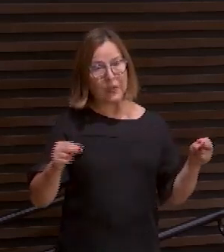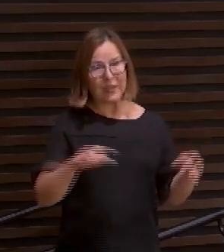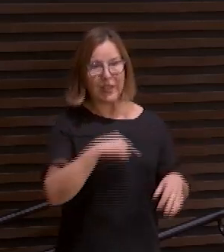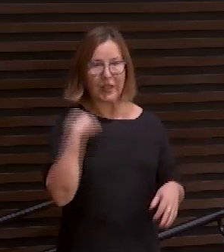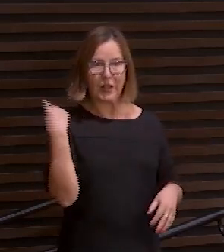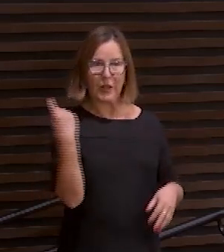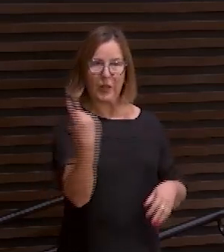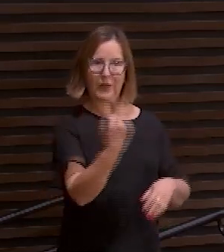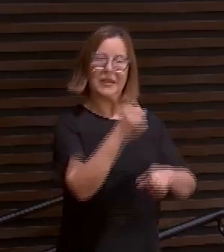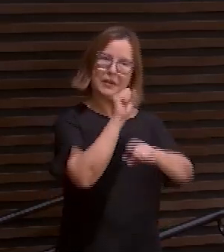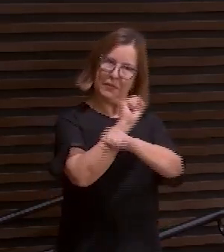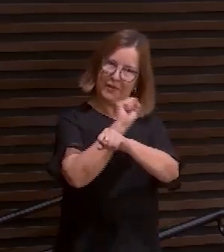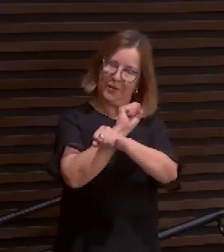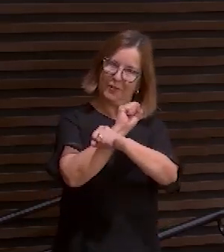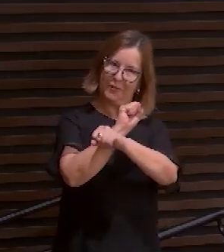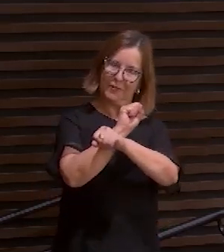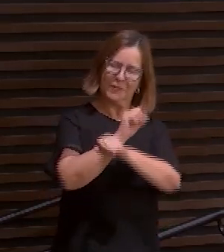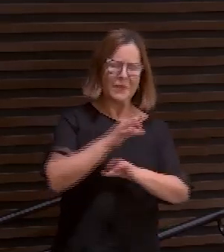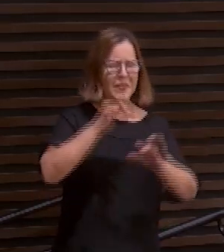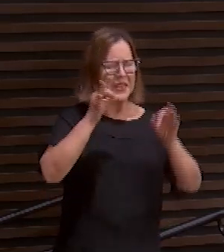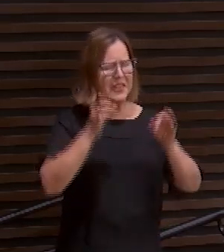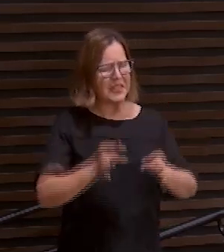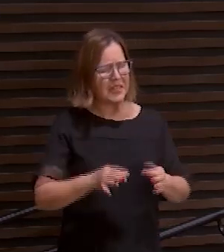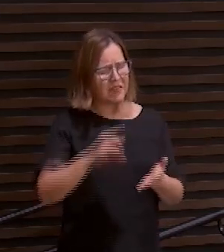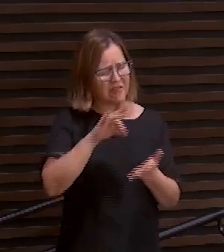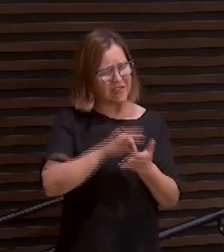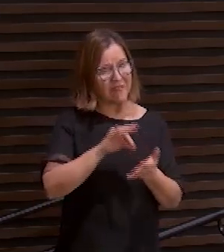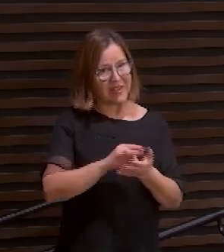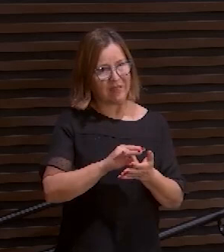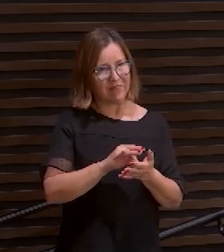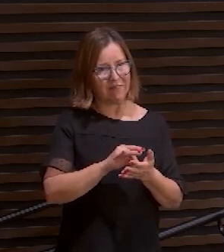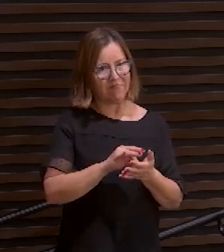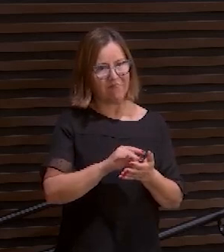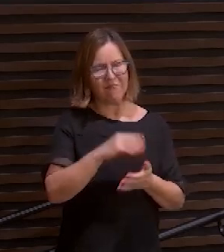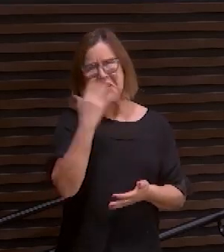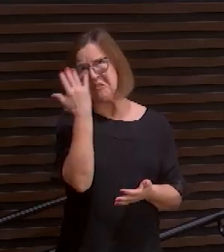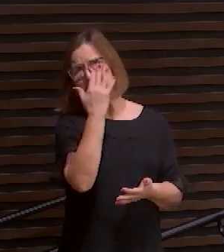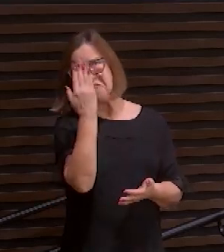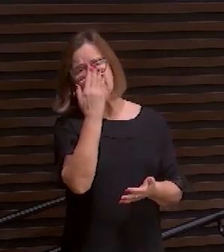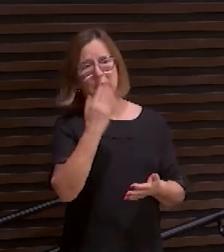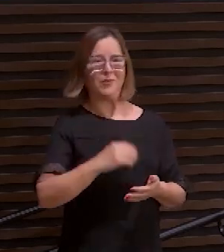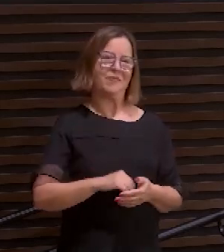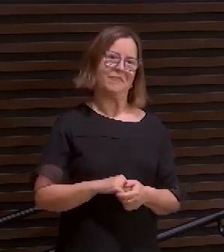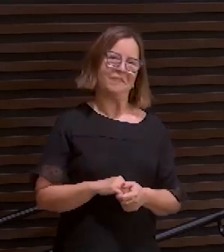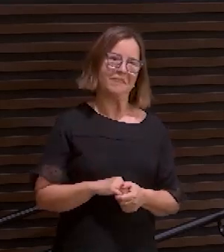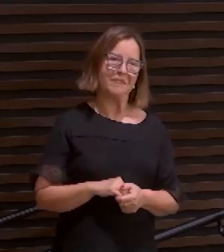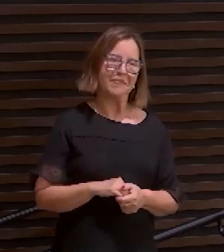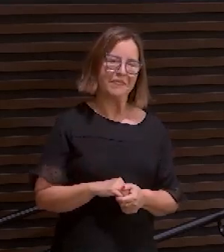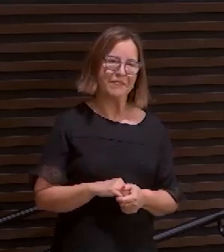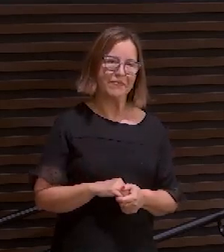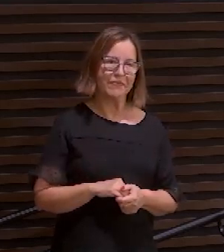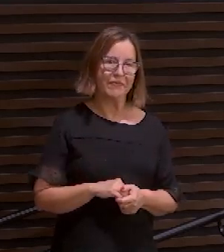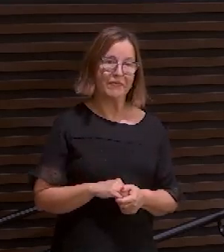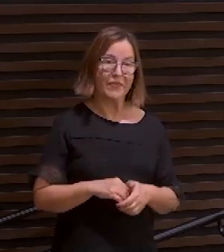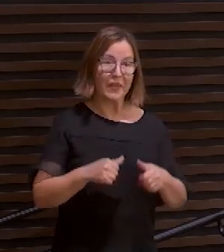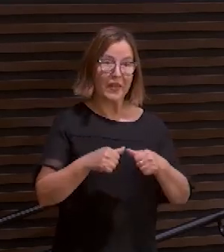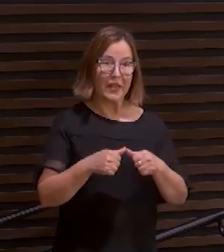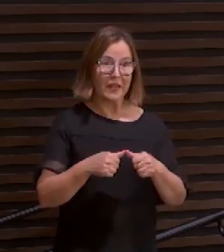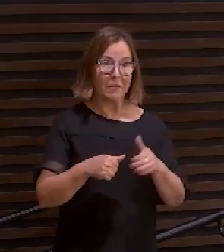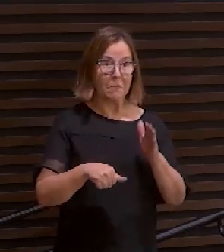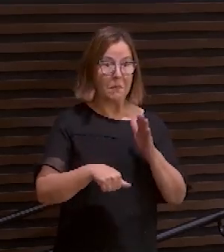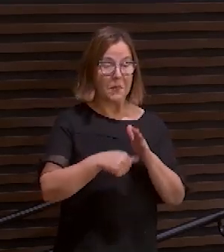esperam e a convicção de fatos que não se veem. Esse é o primeiro